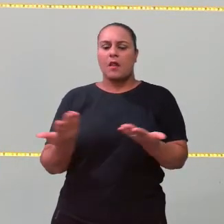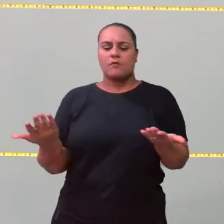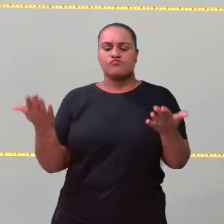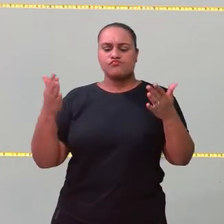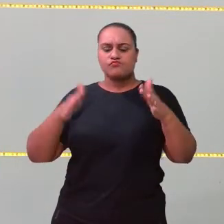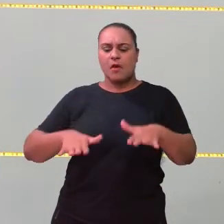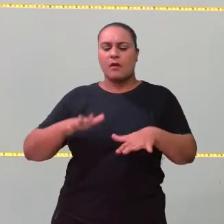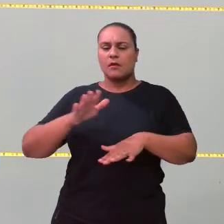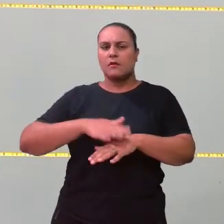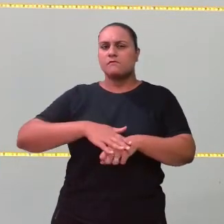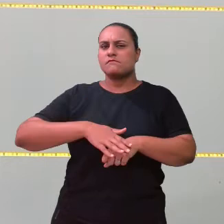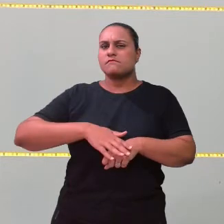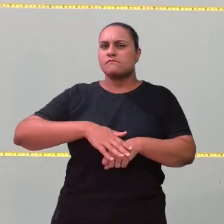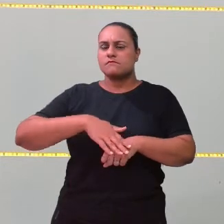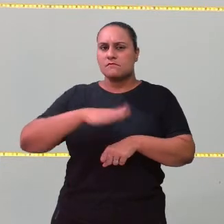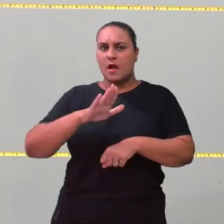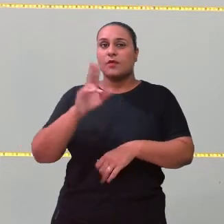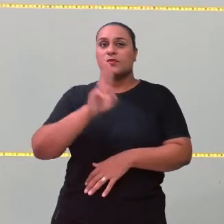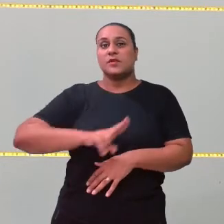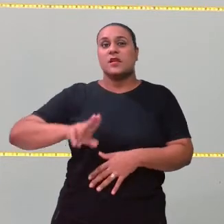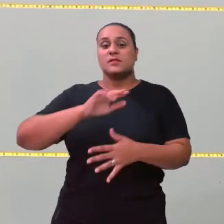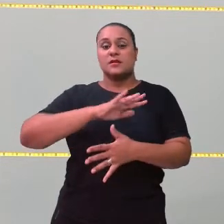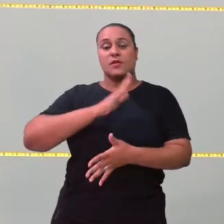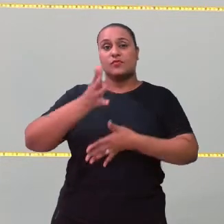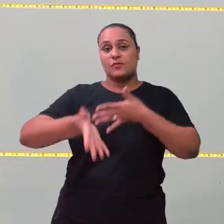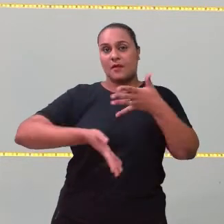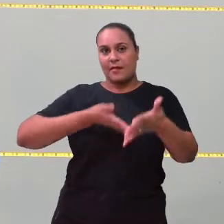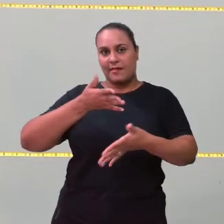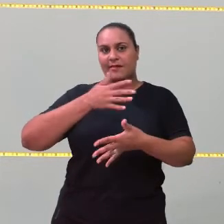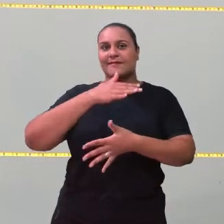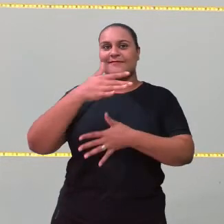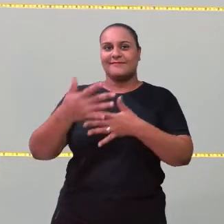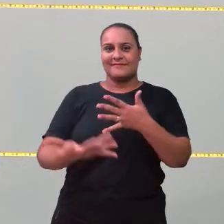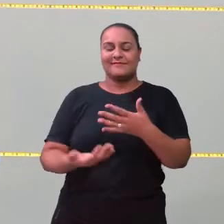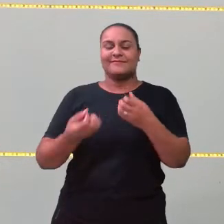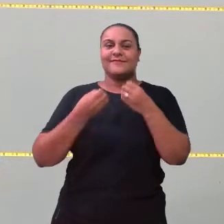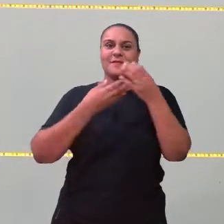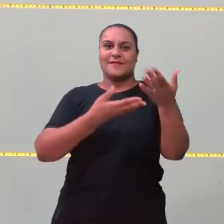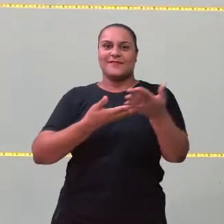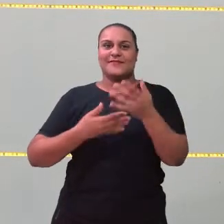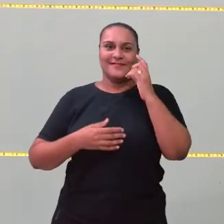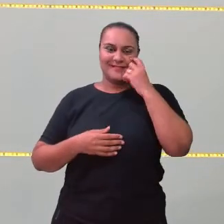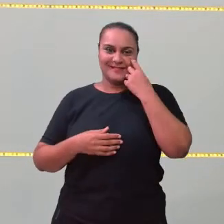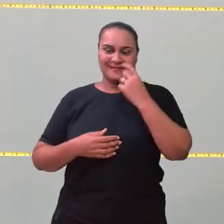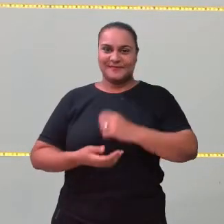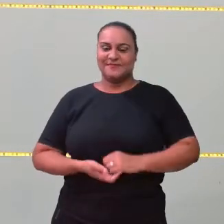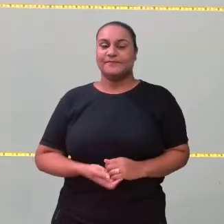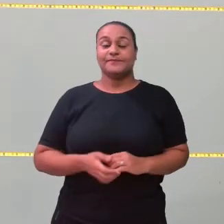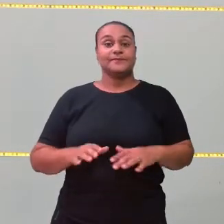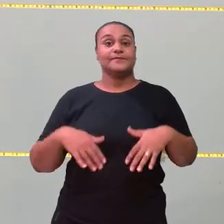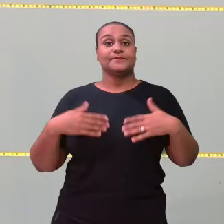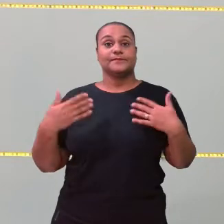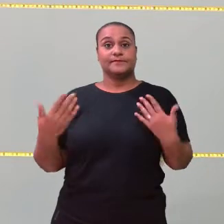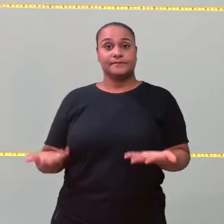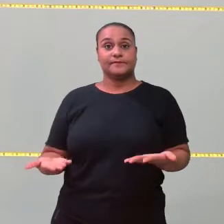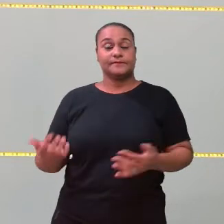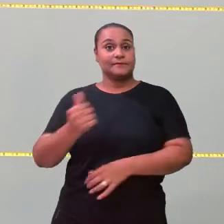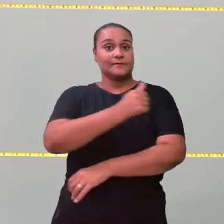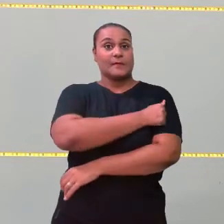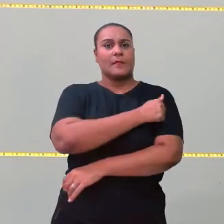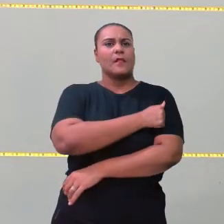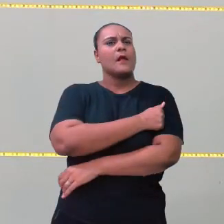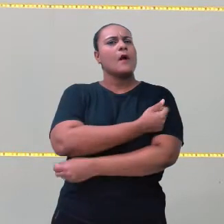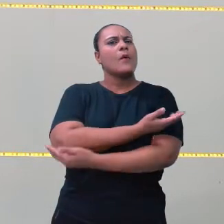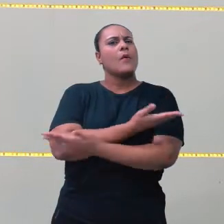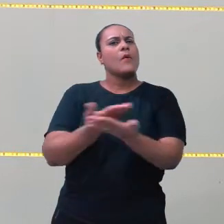mais inclusiva através da língua brasileira de sinais. Seja muito bem-vinda, Elaine. E aí, estudantes?